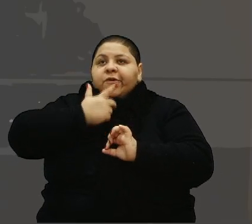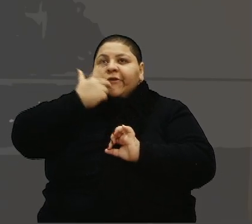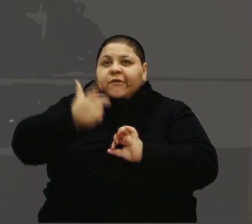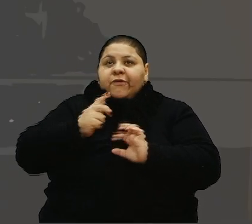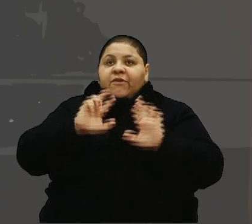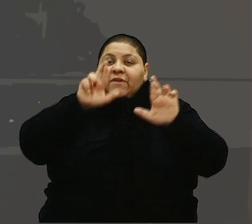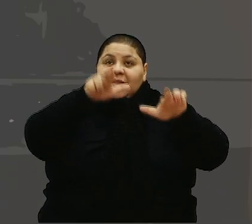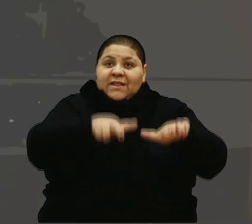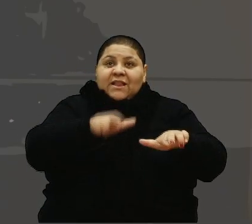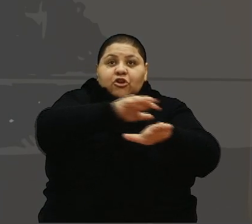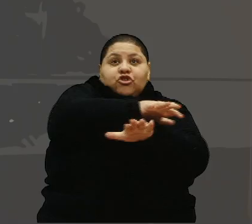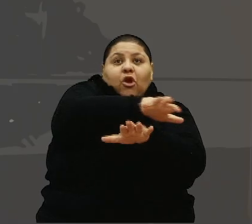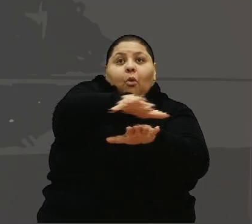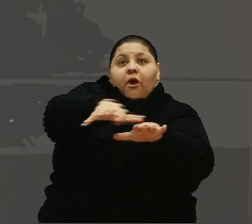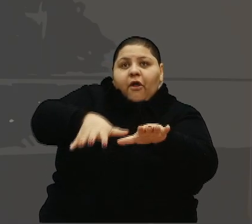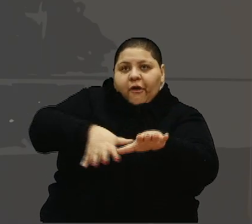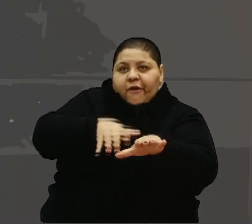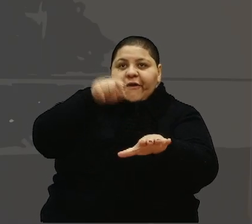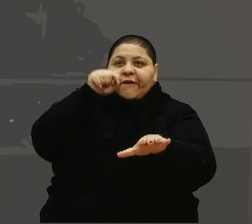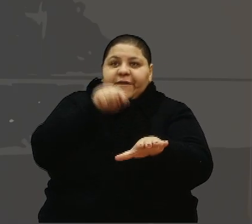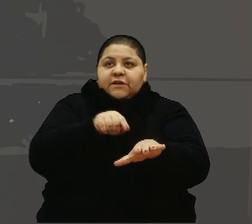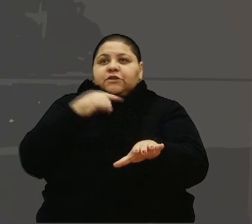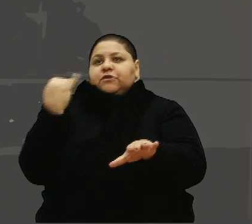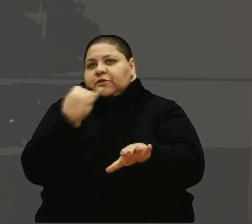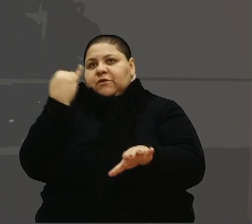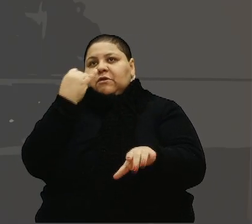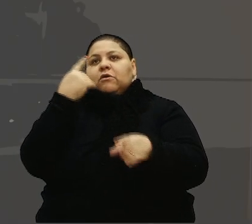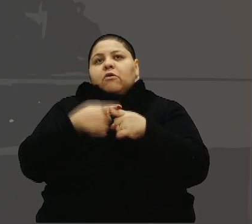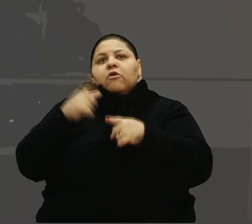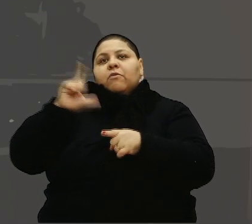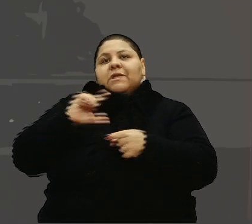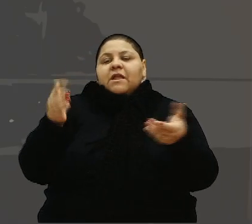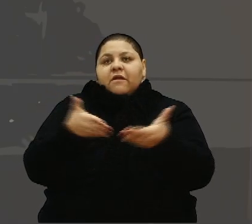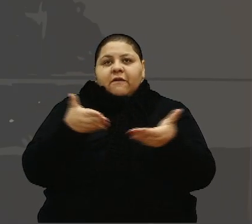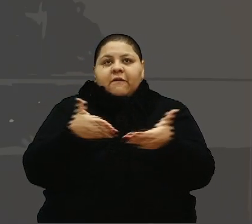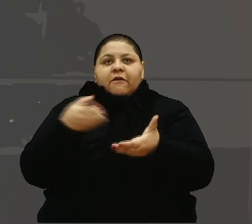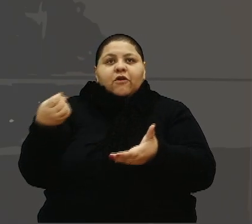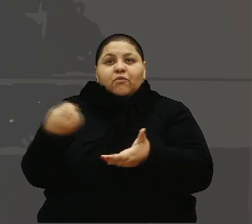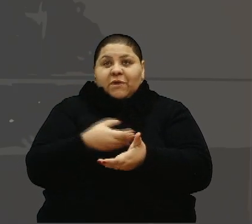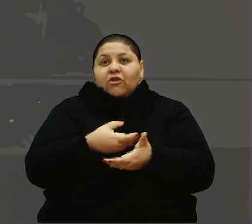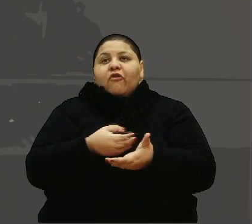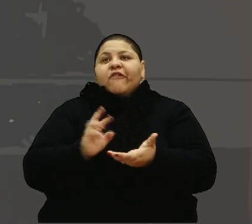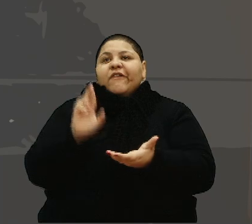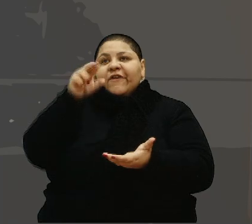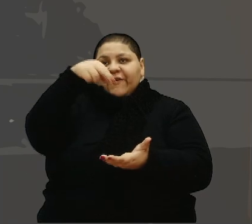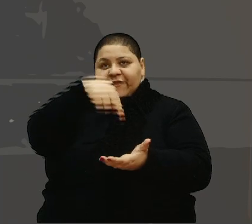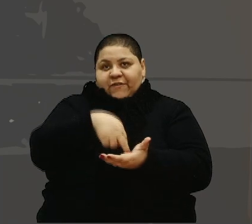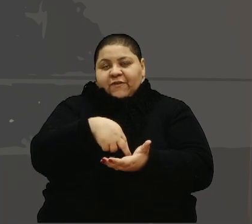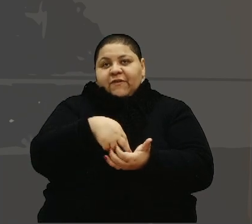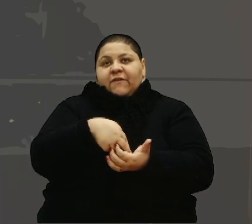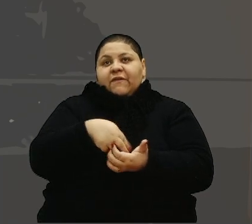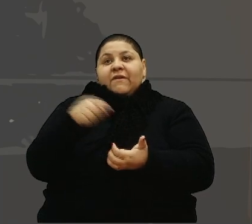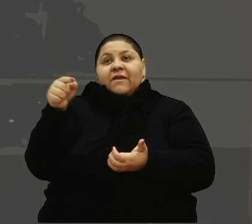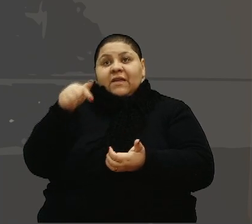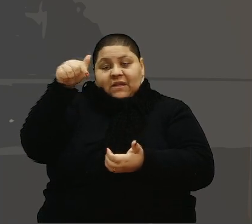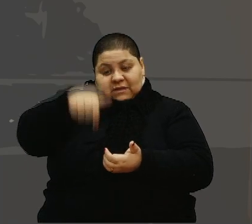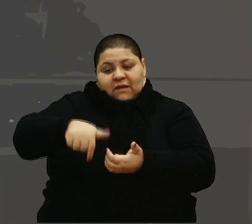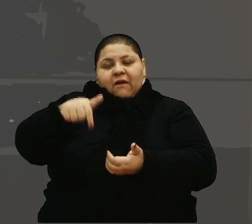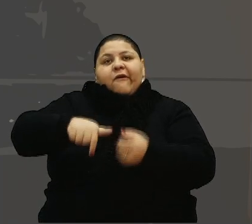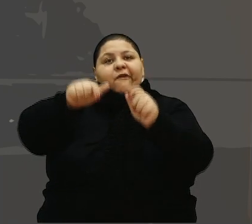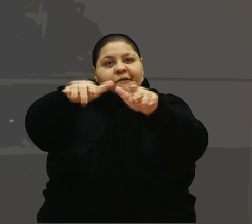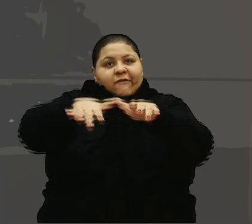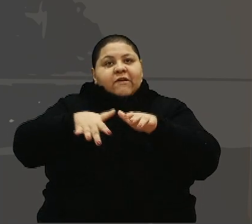região metropolitana, isso que é importante, porque nós temos agora uma nova realidade, que esse parlamento vai ter